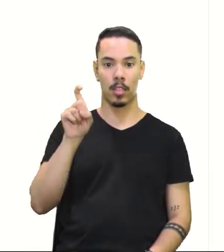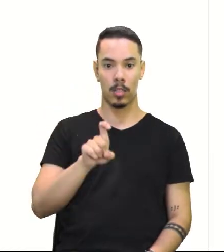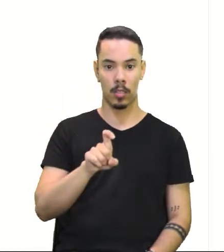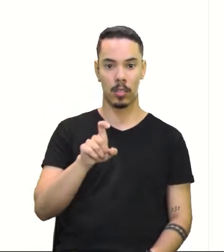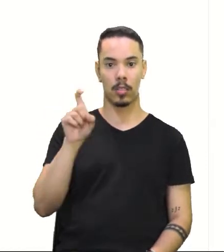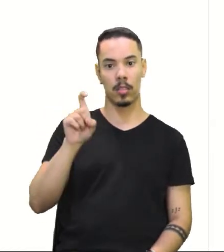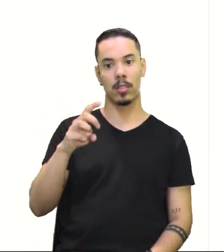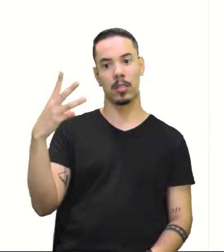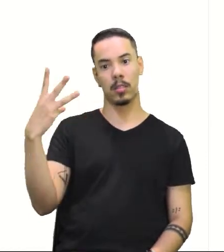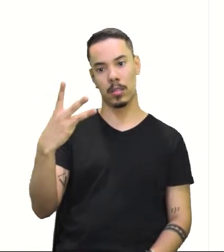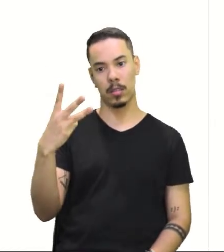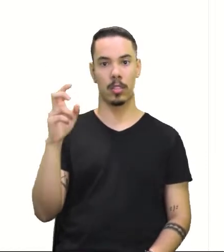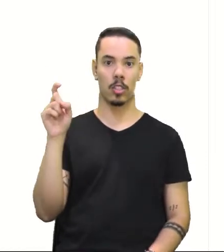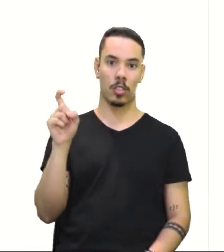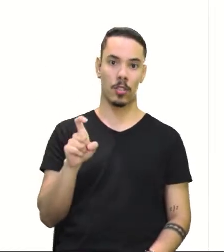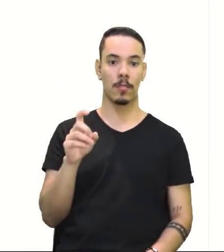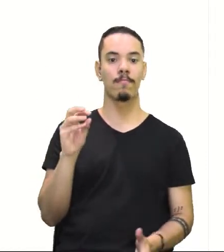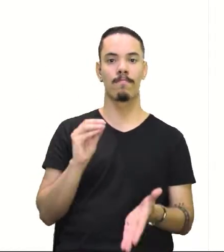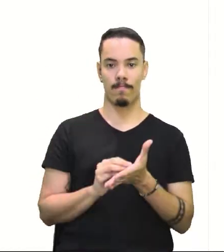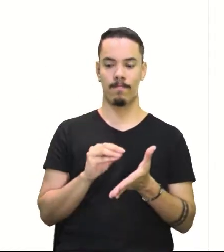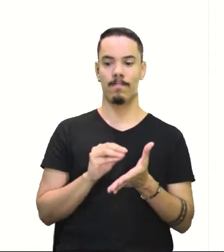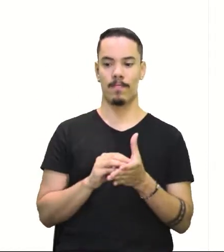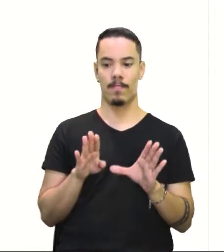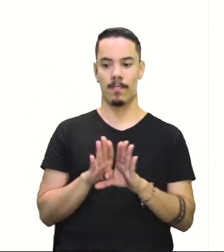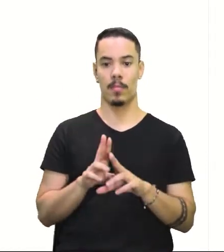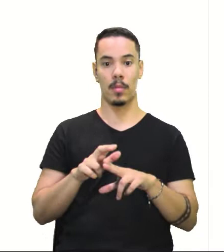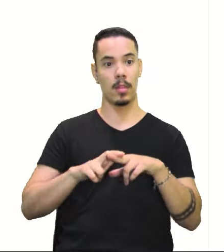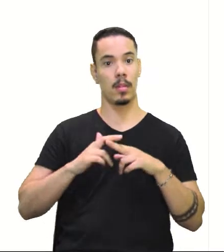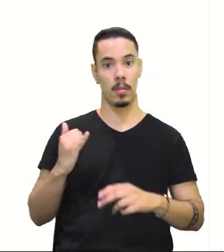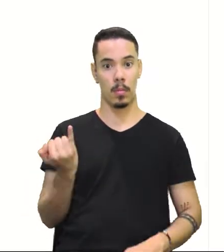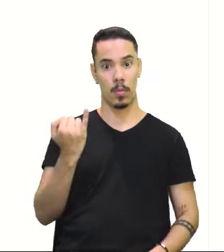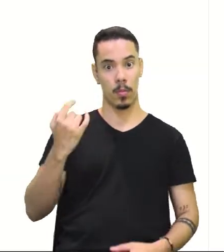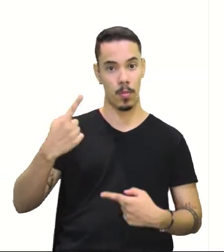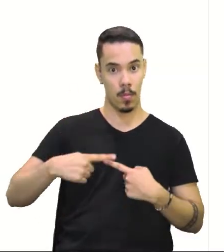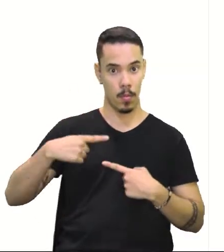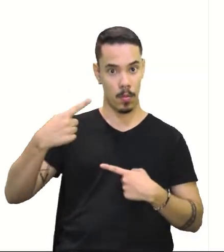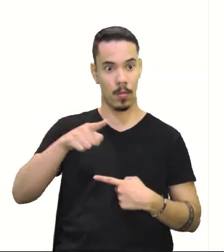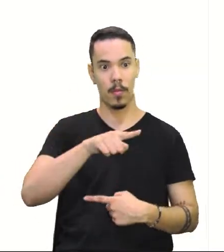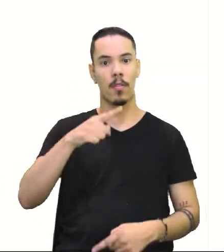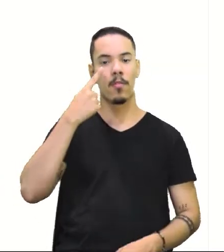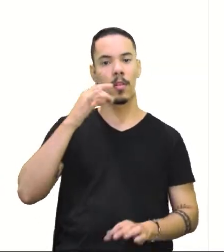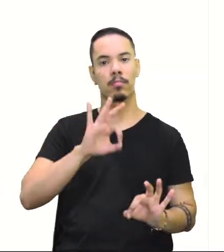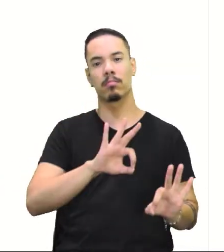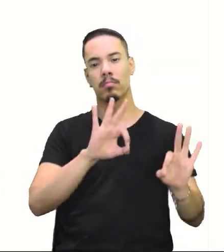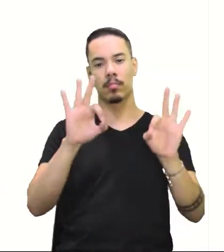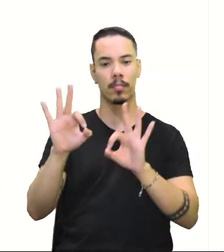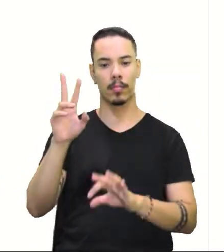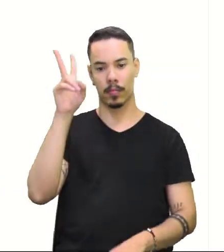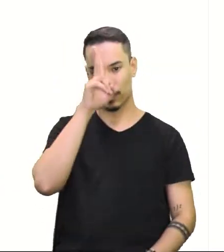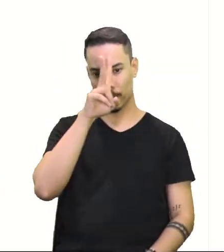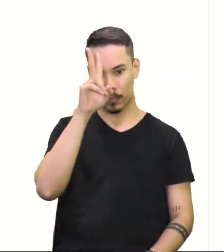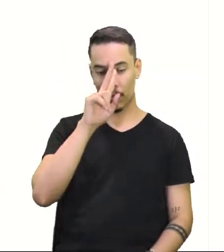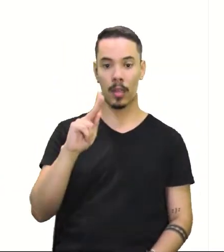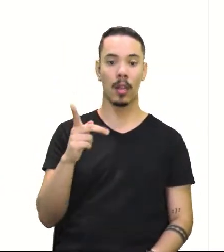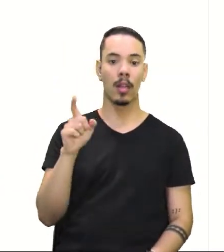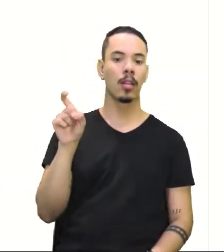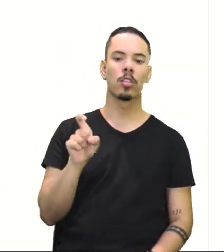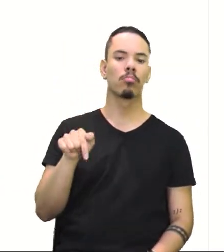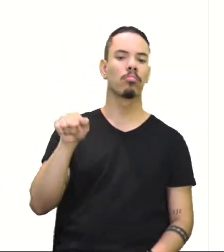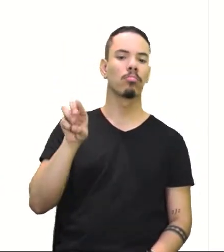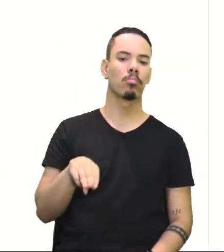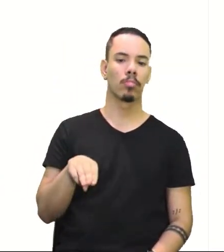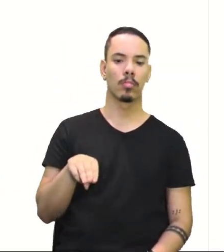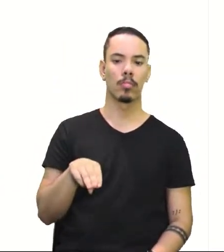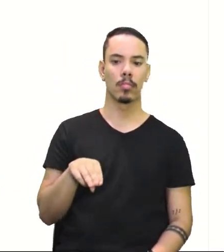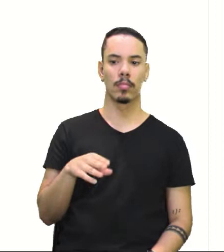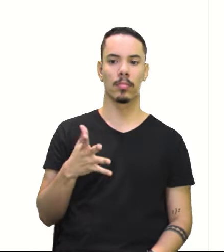falta o termo só do o x, x, né? Isso. Também, né? Isso vai ser importante para daqui a pouco, quando for montar a estrutura, Isso. lembrar. Quem é o h de x? É X do menos tipo 2. x menos